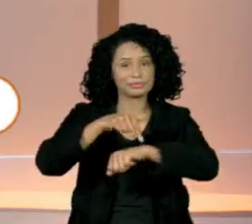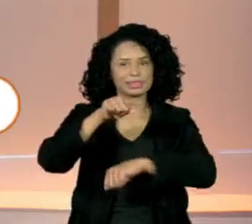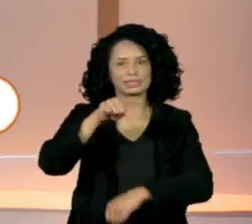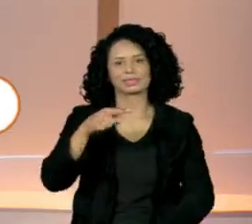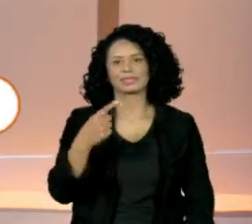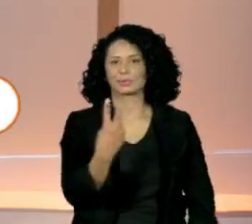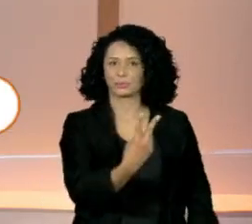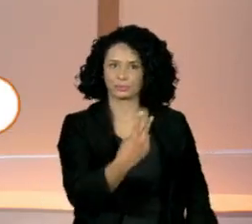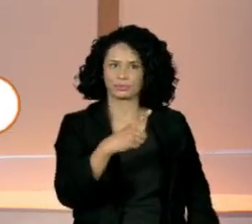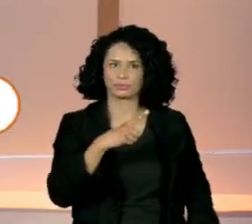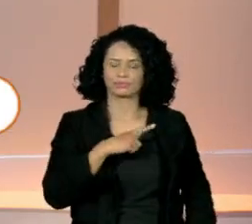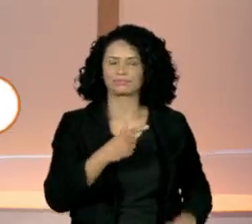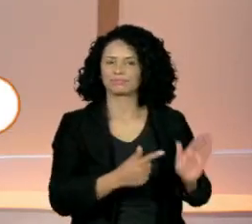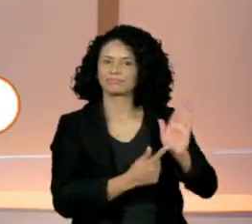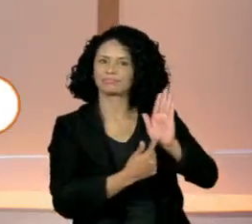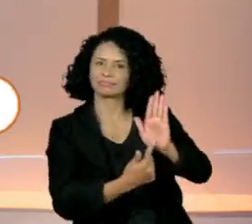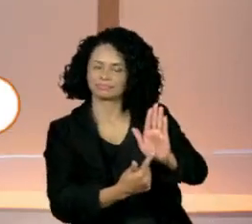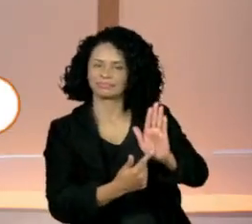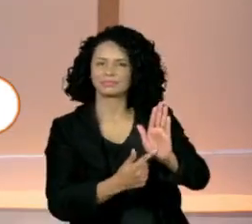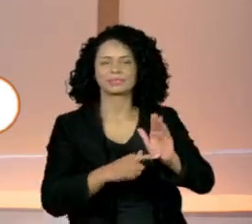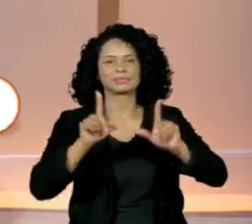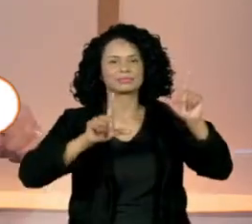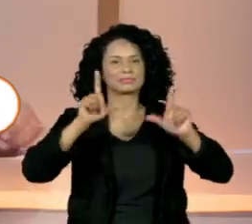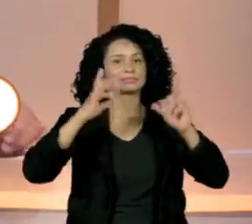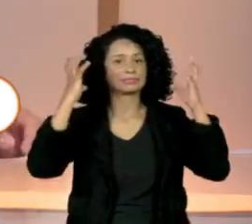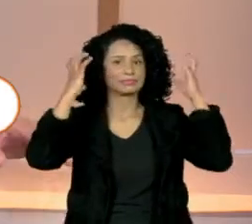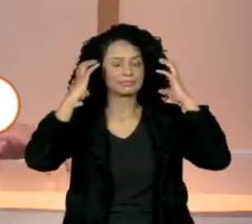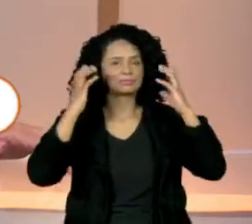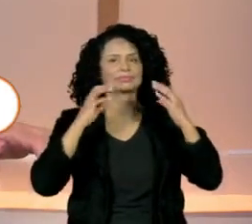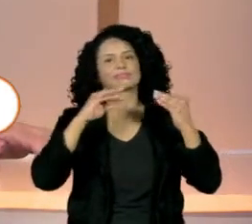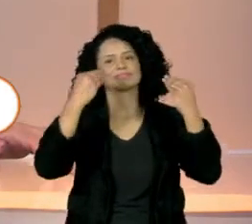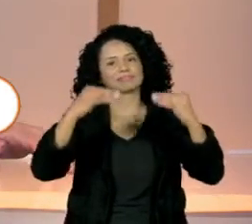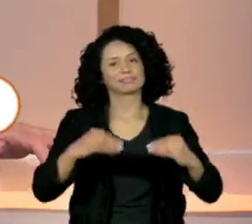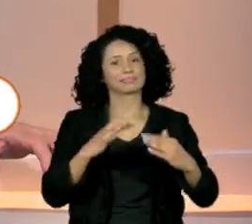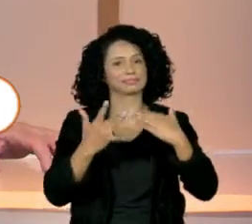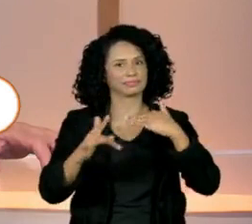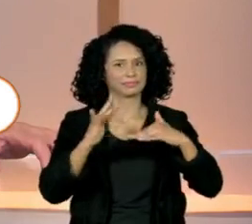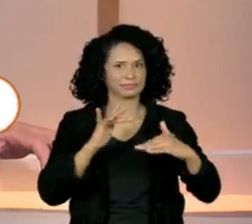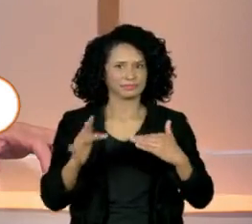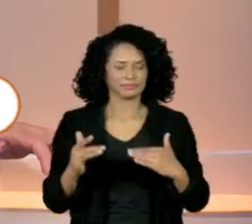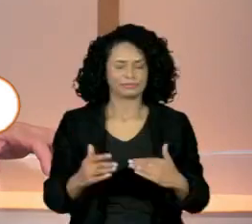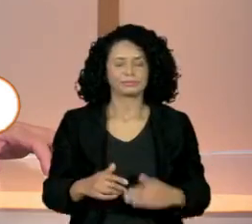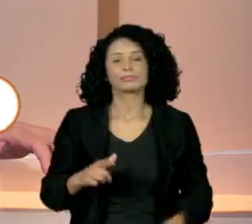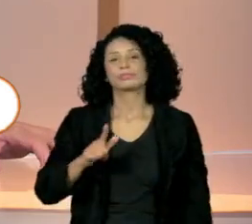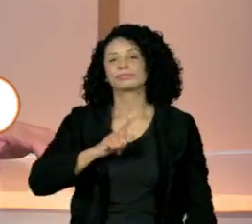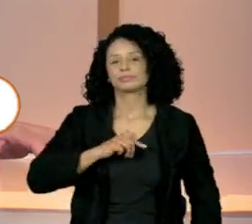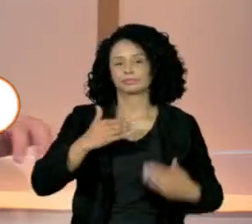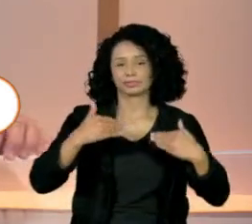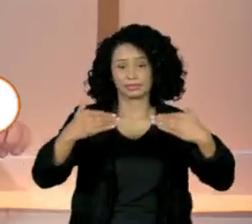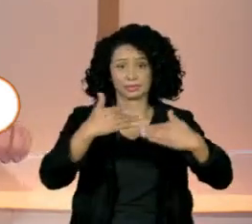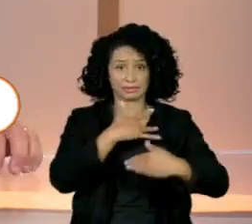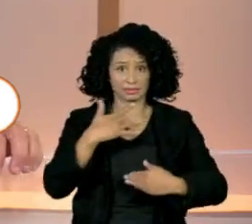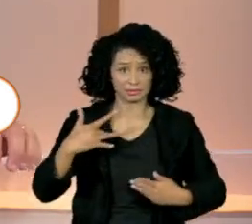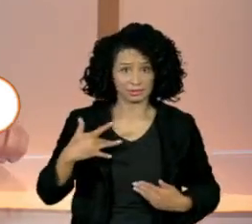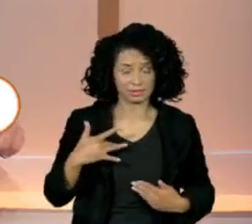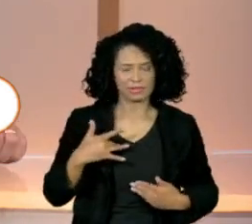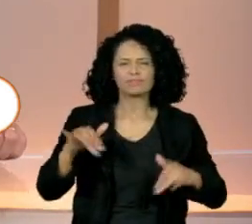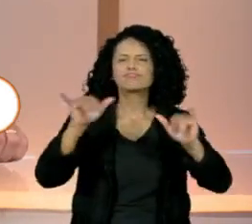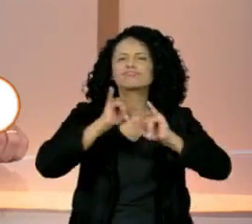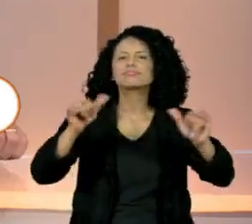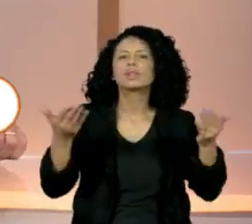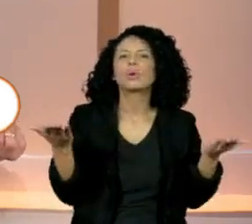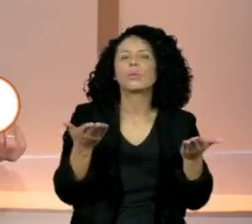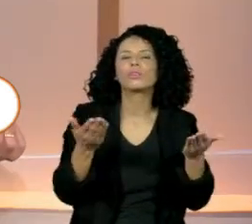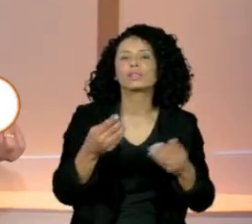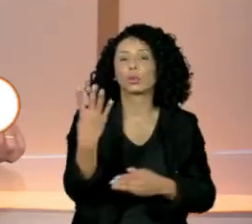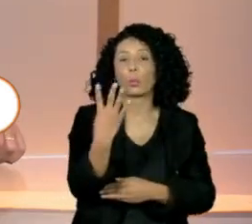Esta manhã, em transmissão simultânea pela TV, rádios e também plataformas digitais, e o Ministério da Saúde anuncia hoje a ampliação da